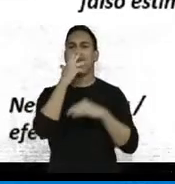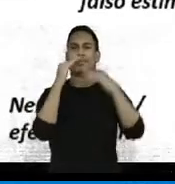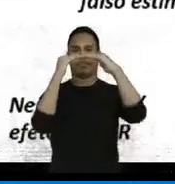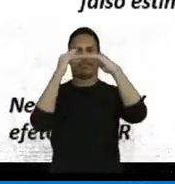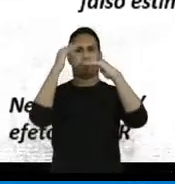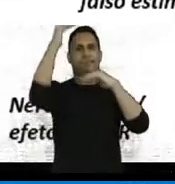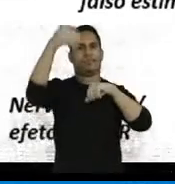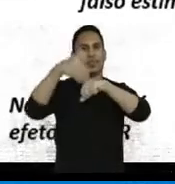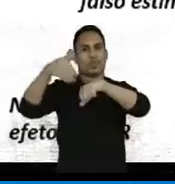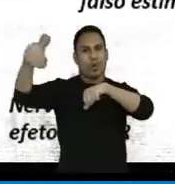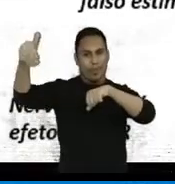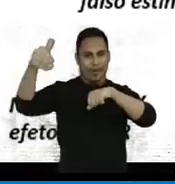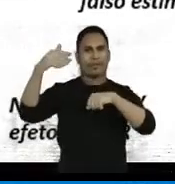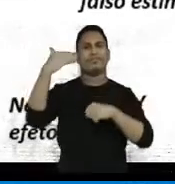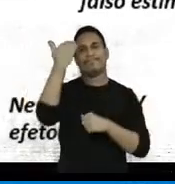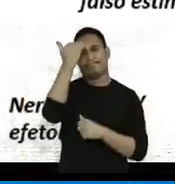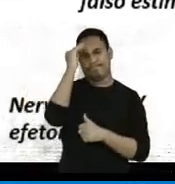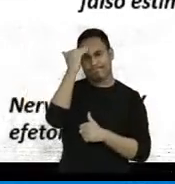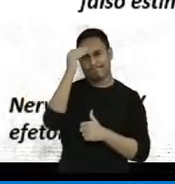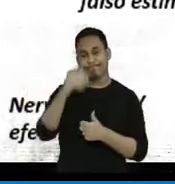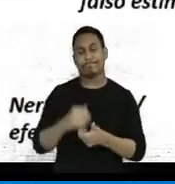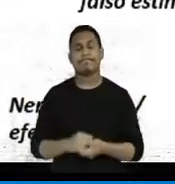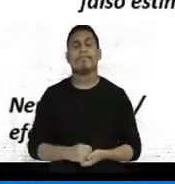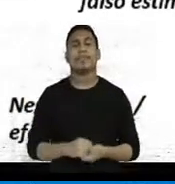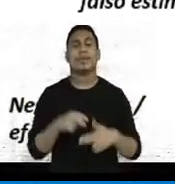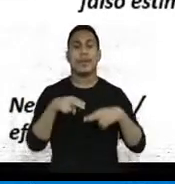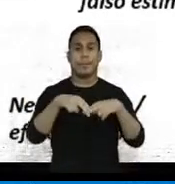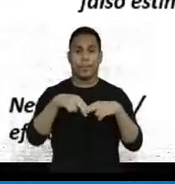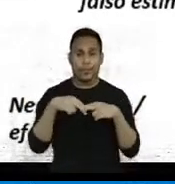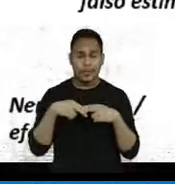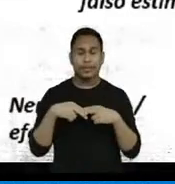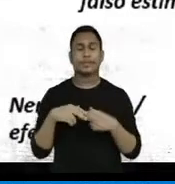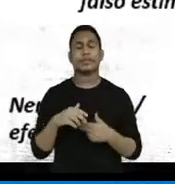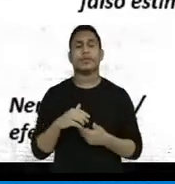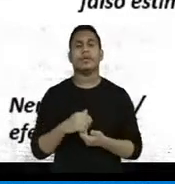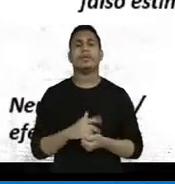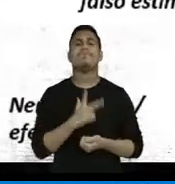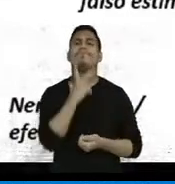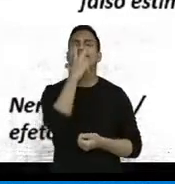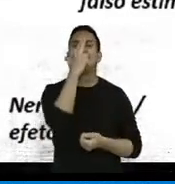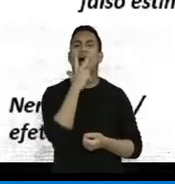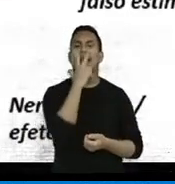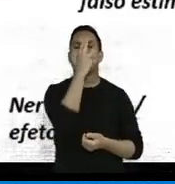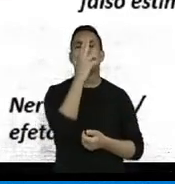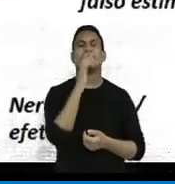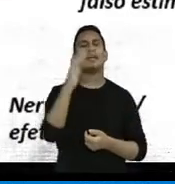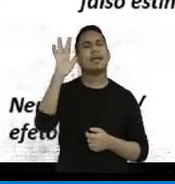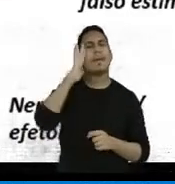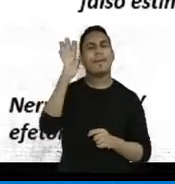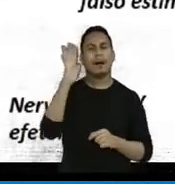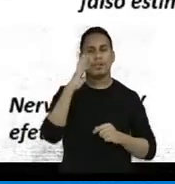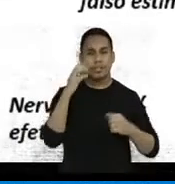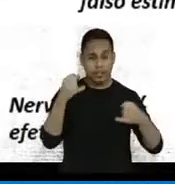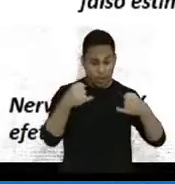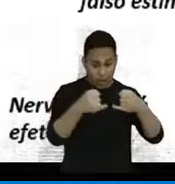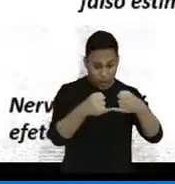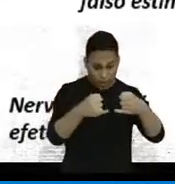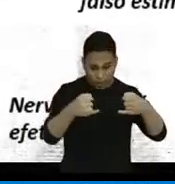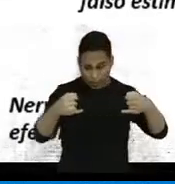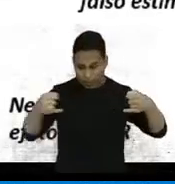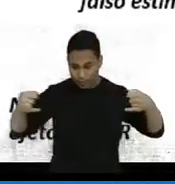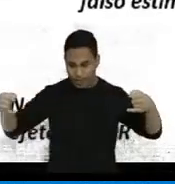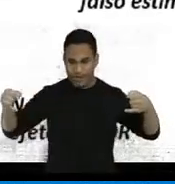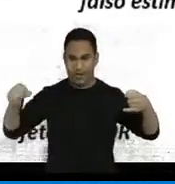Então, é como se fosse um fio que liga a região da dor até o cérebro. E por